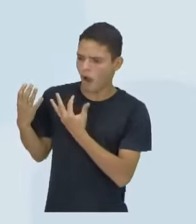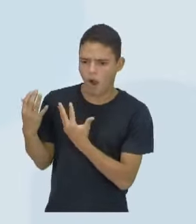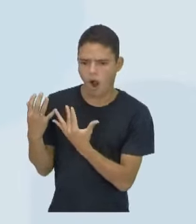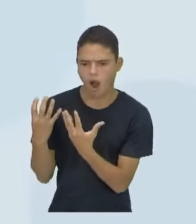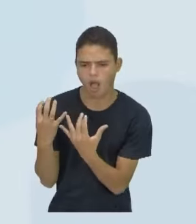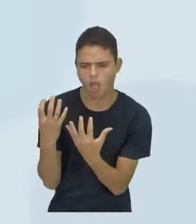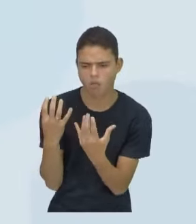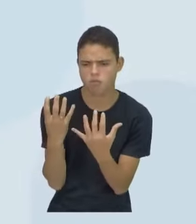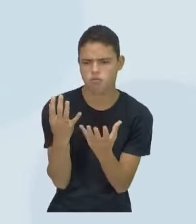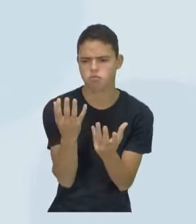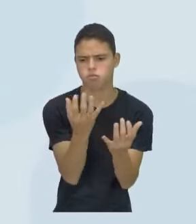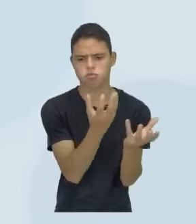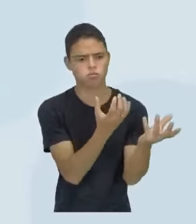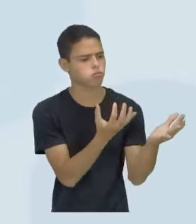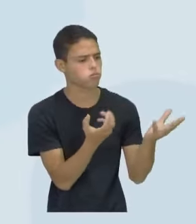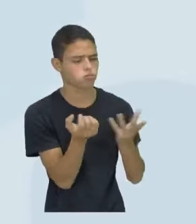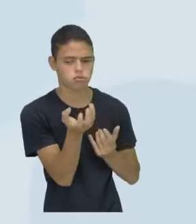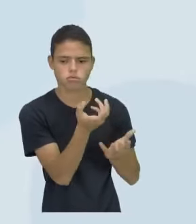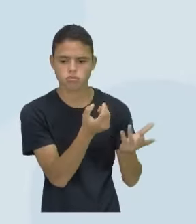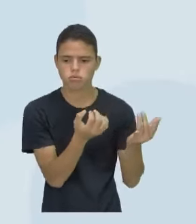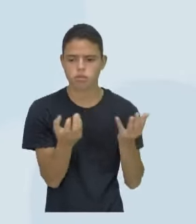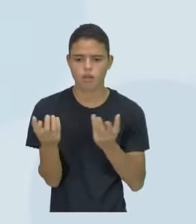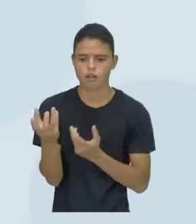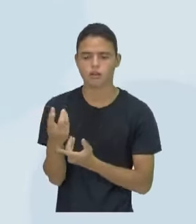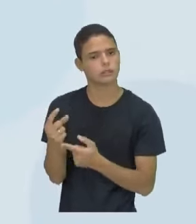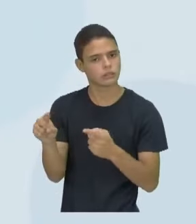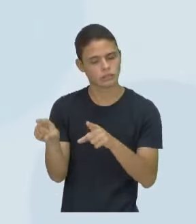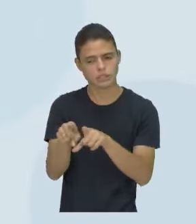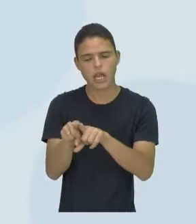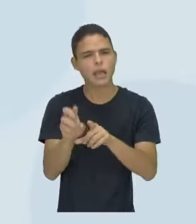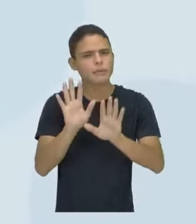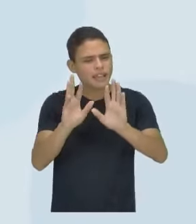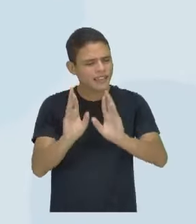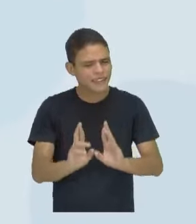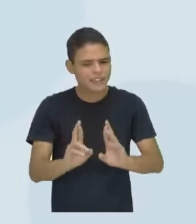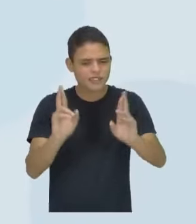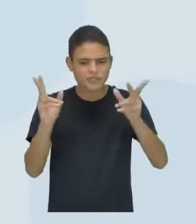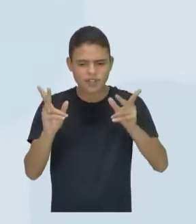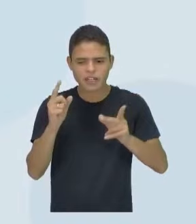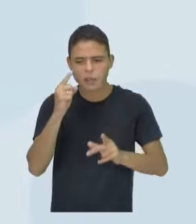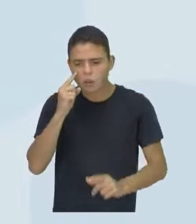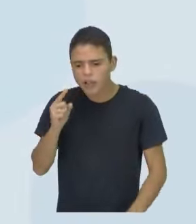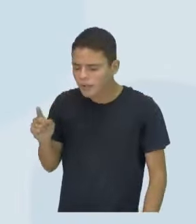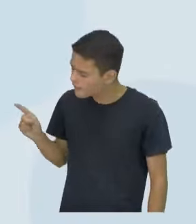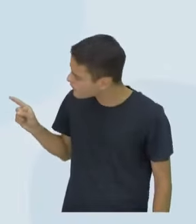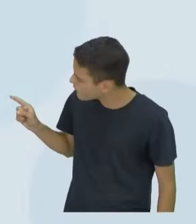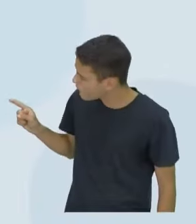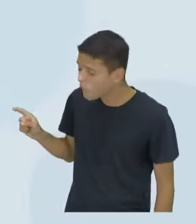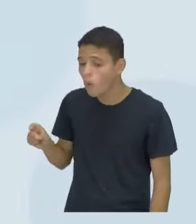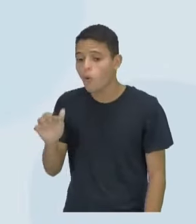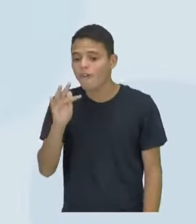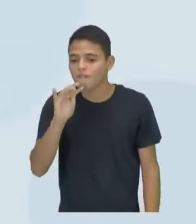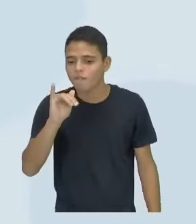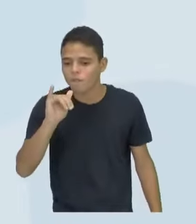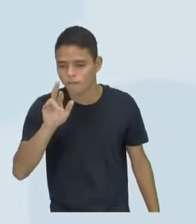nas florestas. E o forest fires... Também. A diferença é que wildfires, ele pode se estender em locais onde não